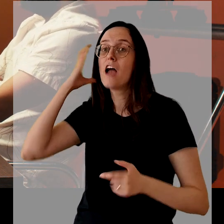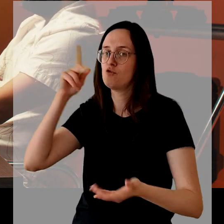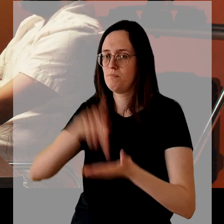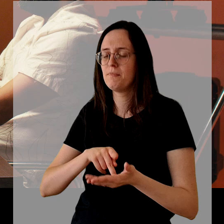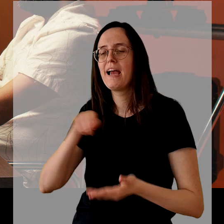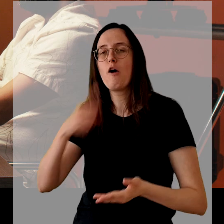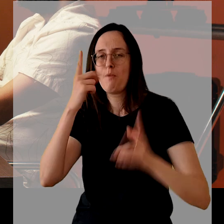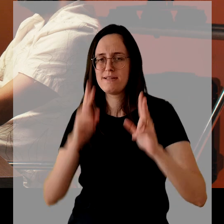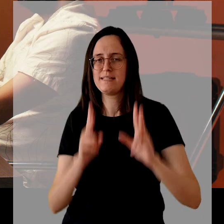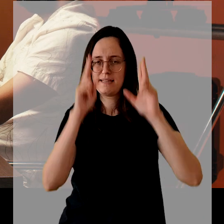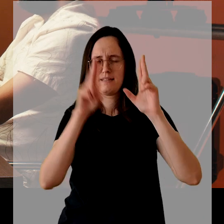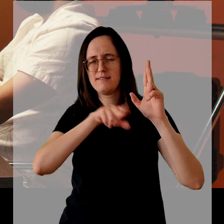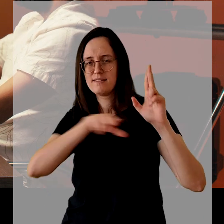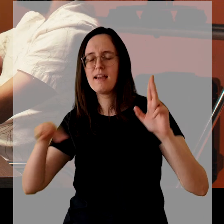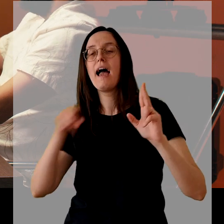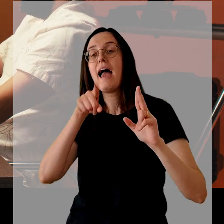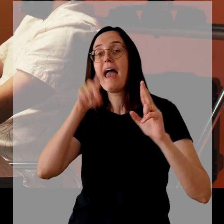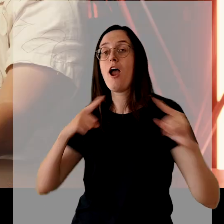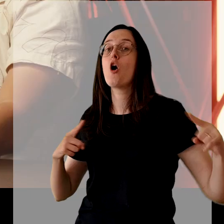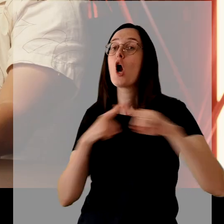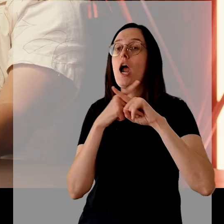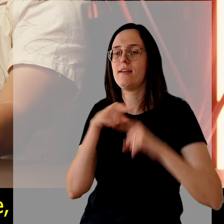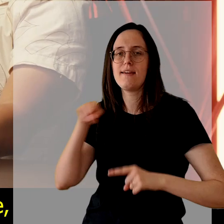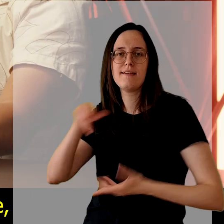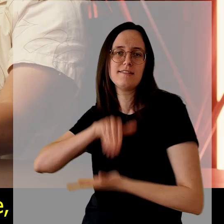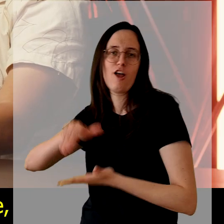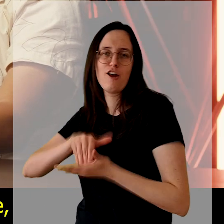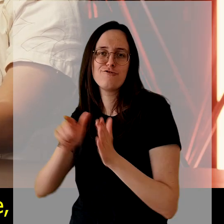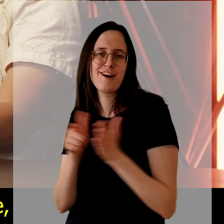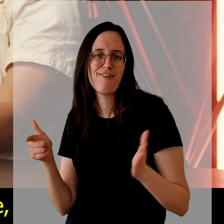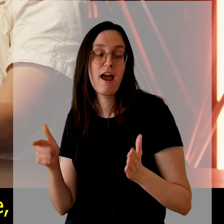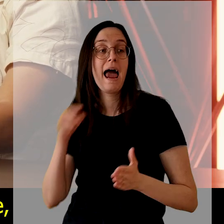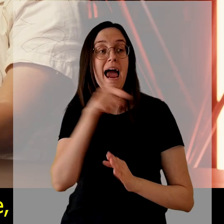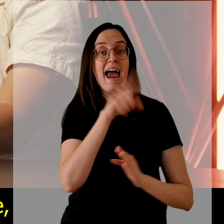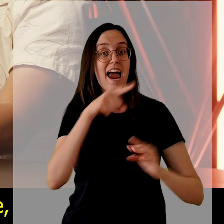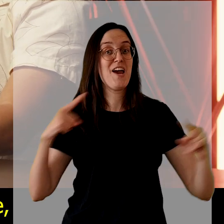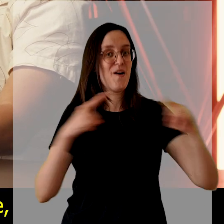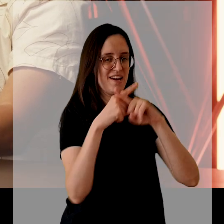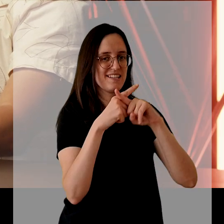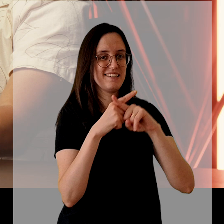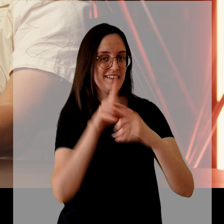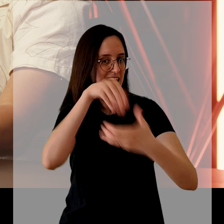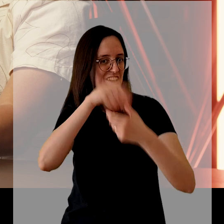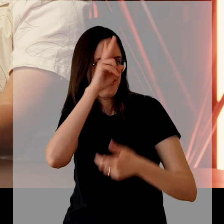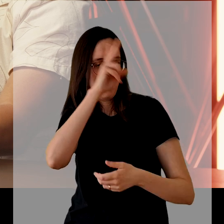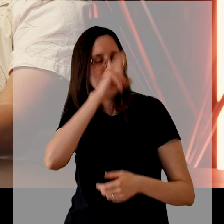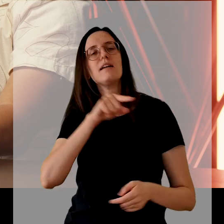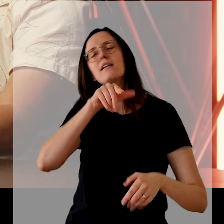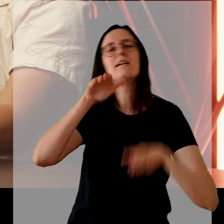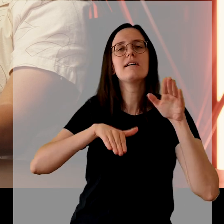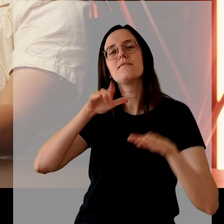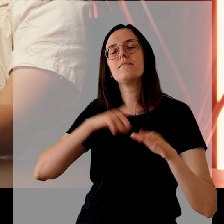rádio de um concorrente, de uma emissora concorrente, e de vez em quando